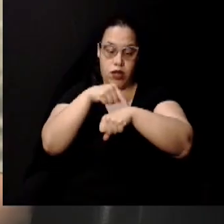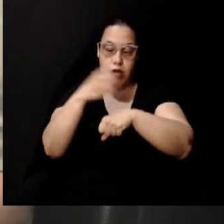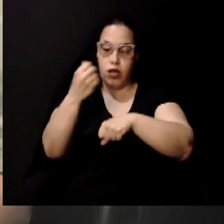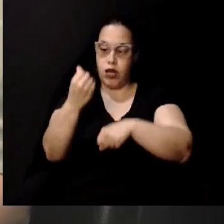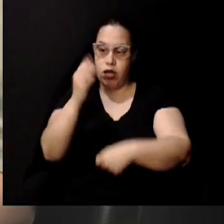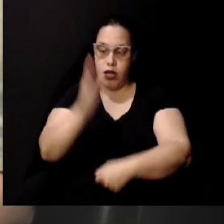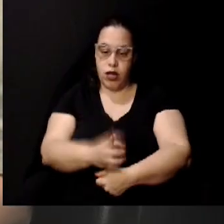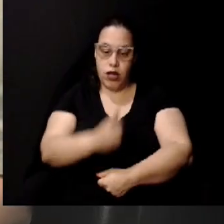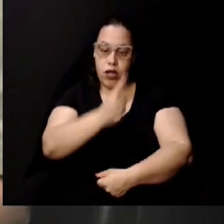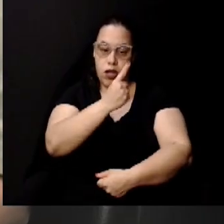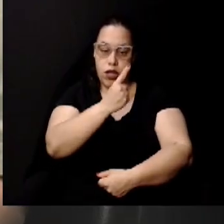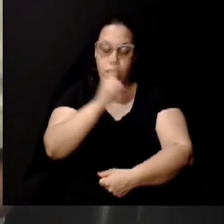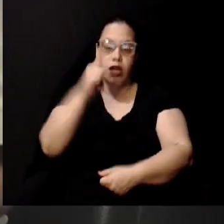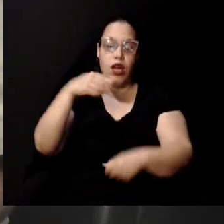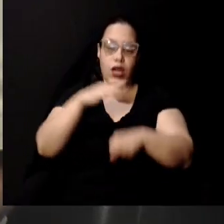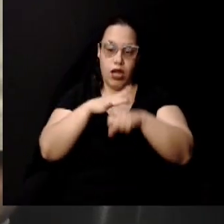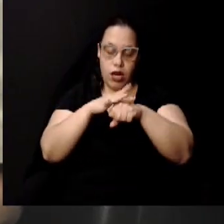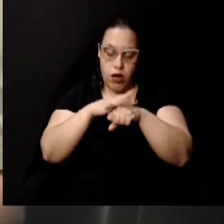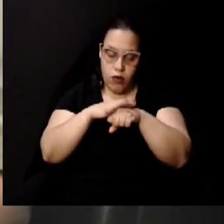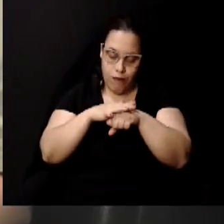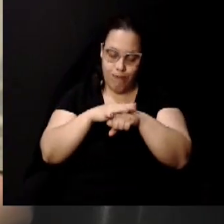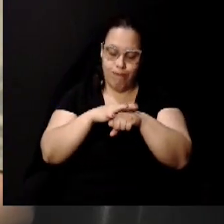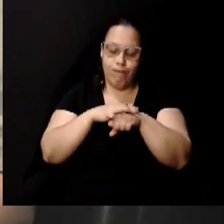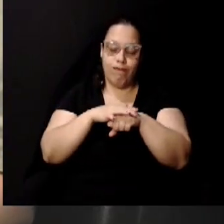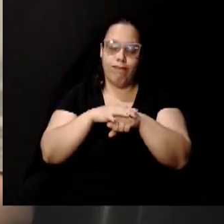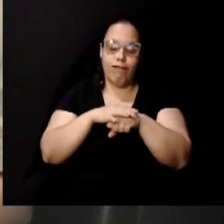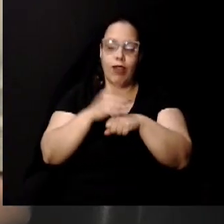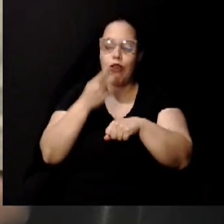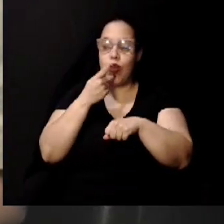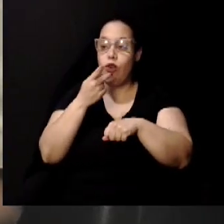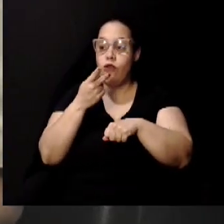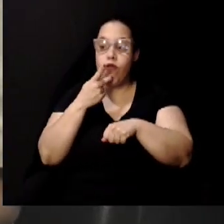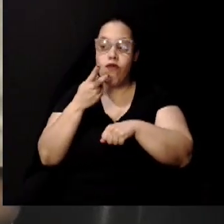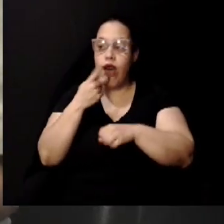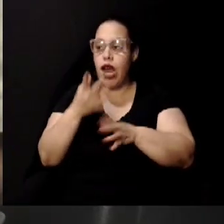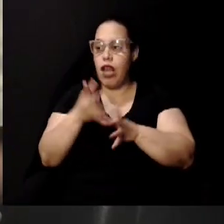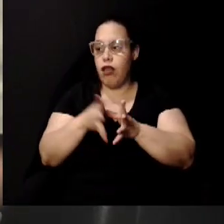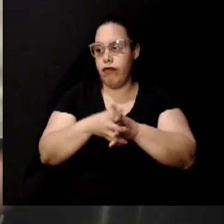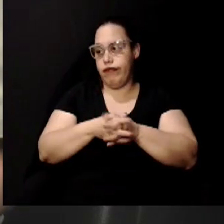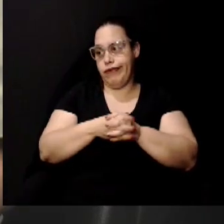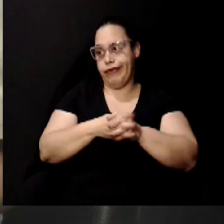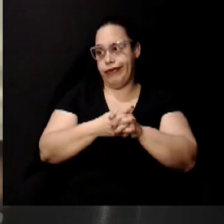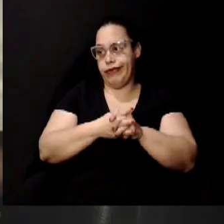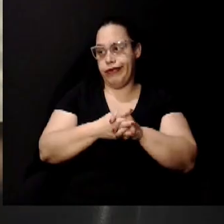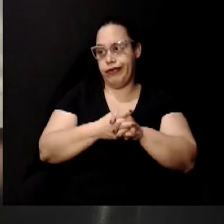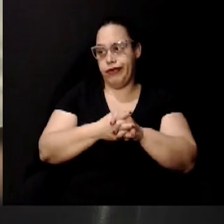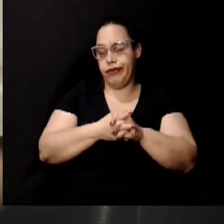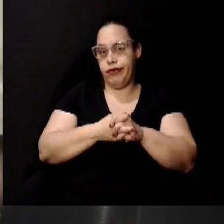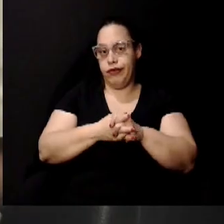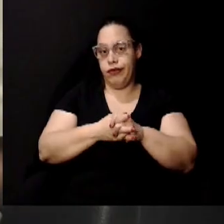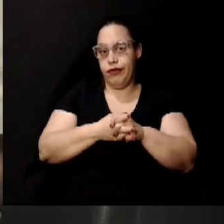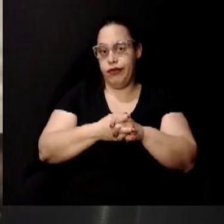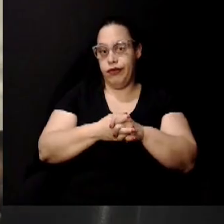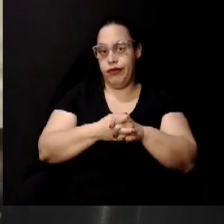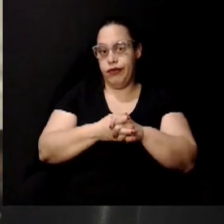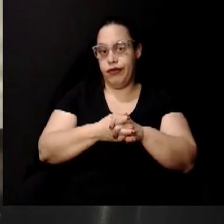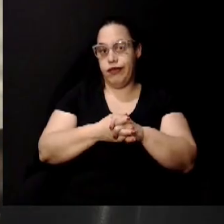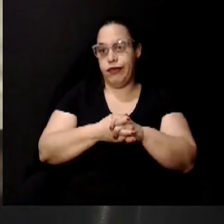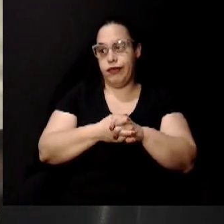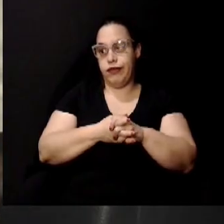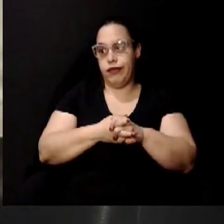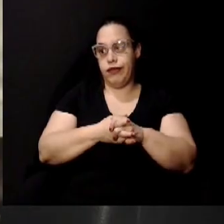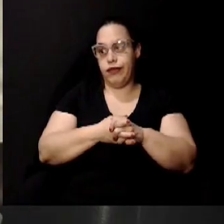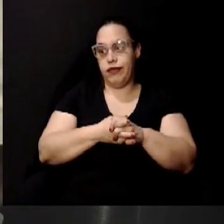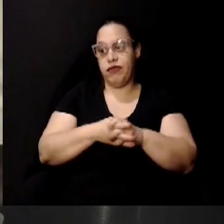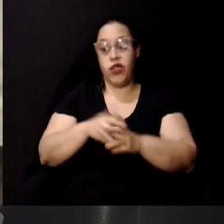adoecedora em si. As pessoas relatam, né? que tipo assim, a pessoa não tem